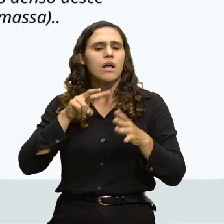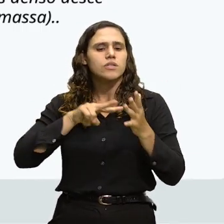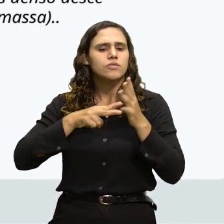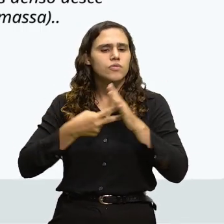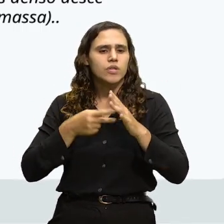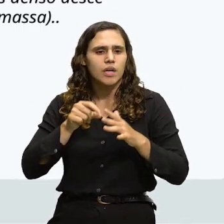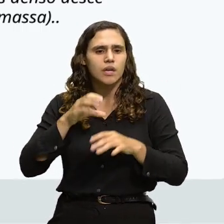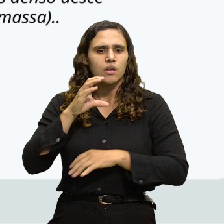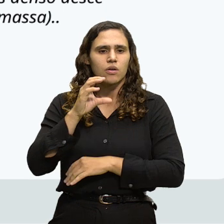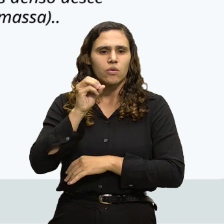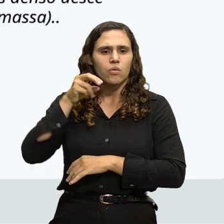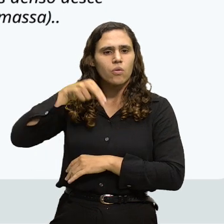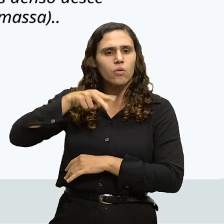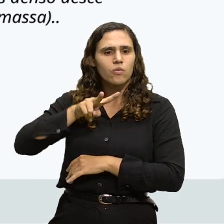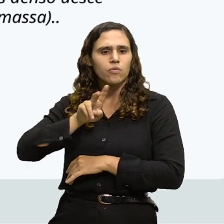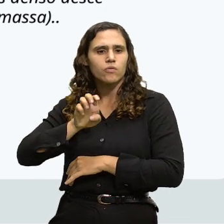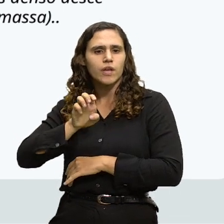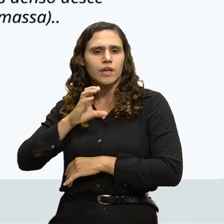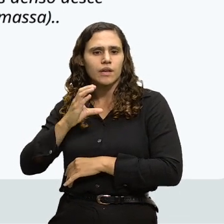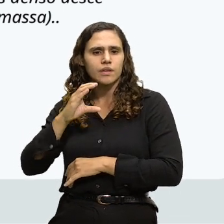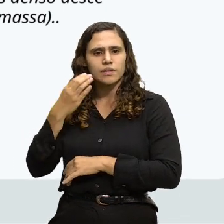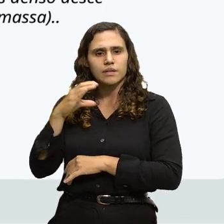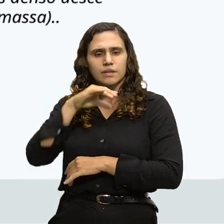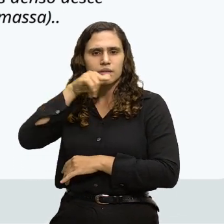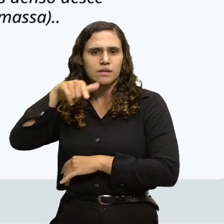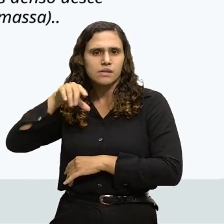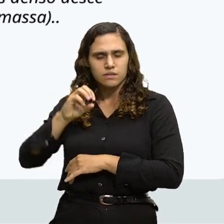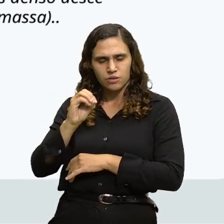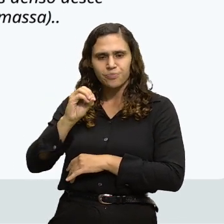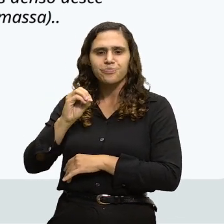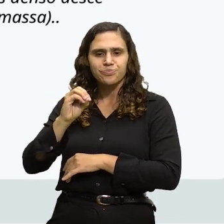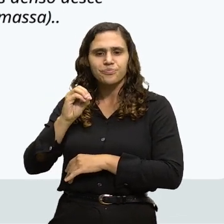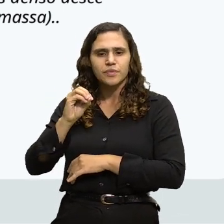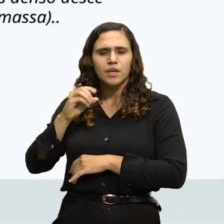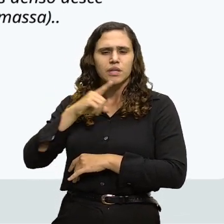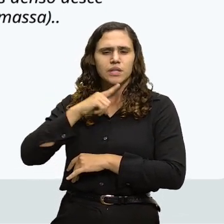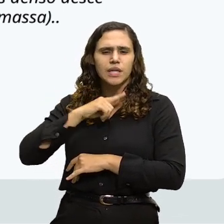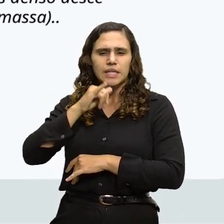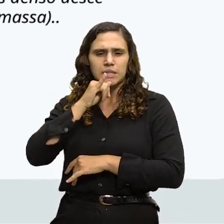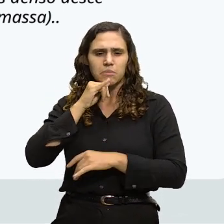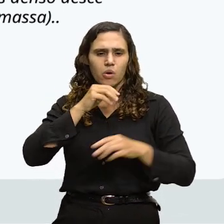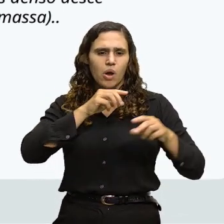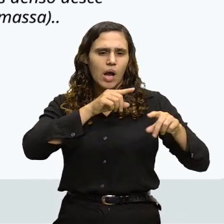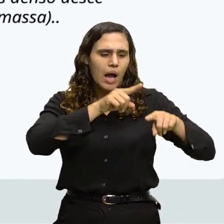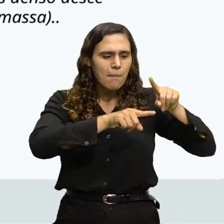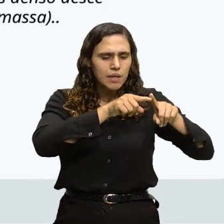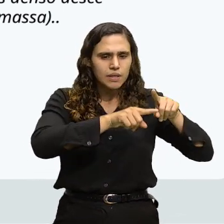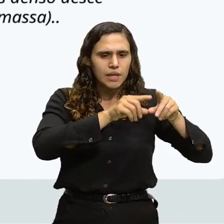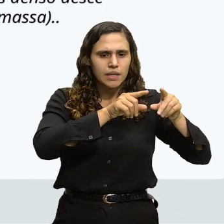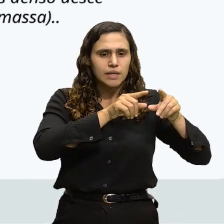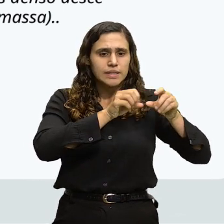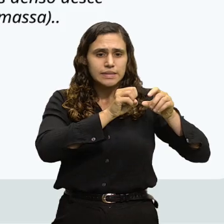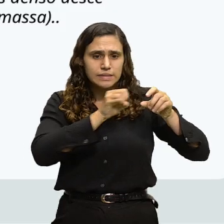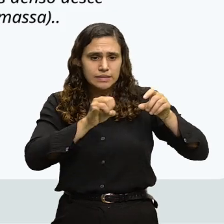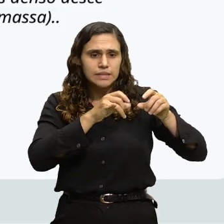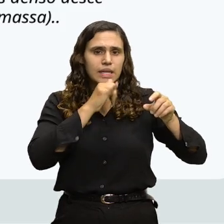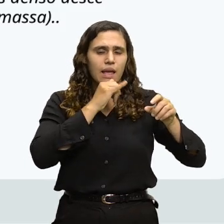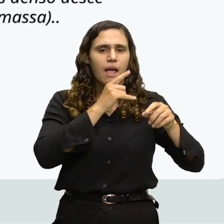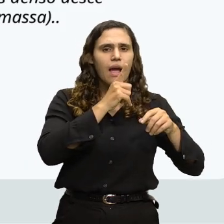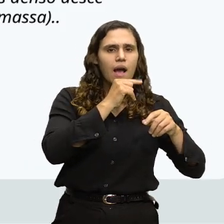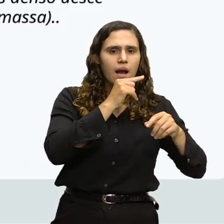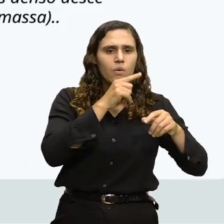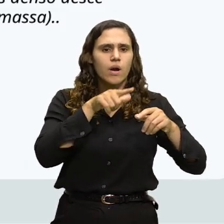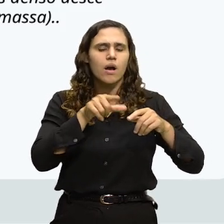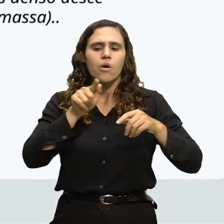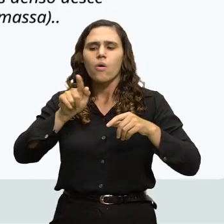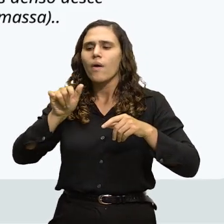convecção, ela ocorre quando tem um deslocamento de matéria, seja ela líquido ou um gás. A gente chama isso de